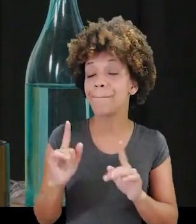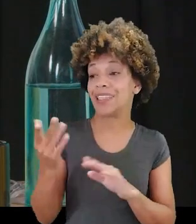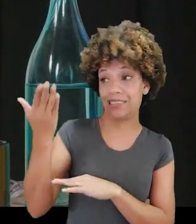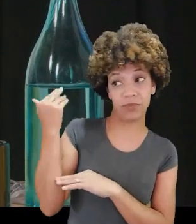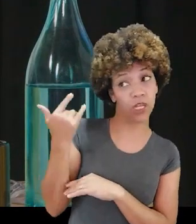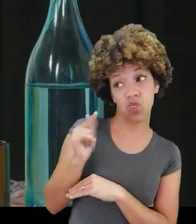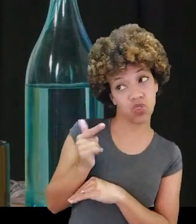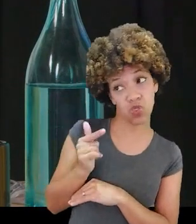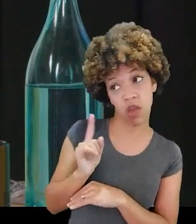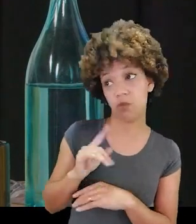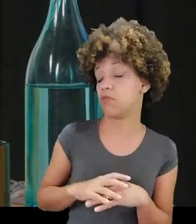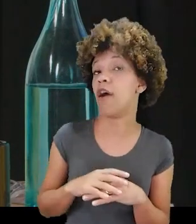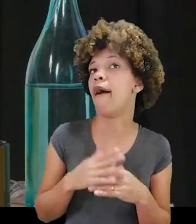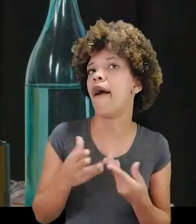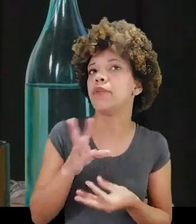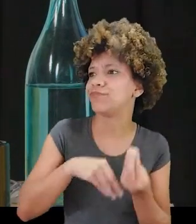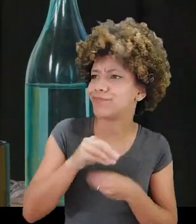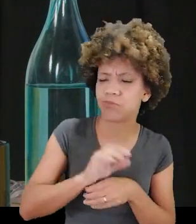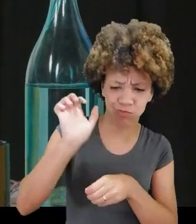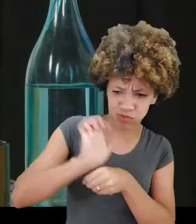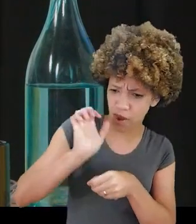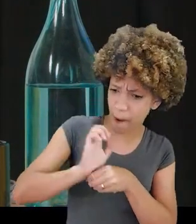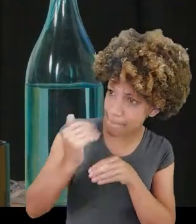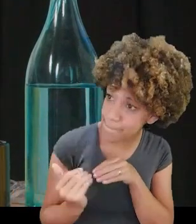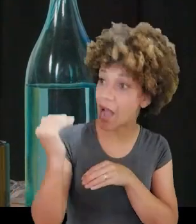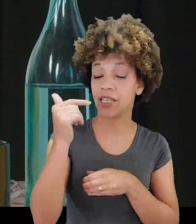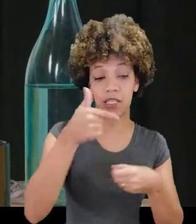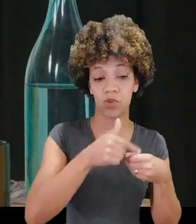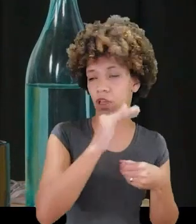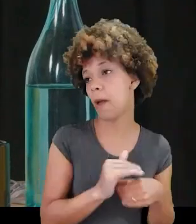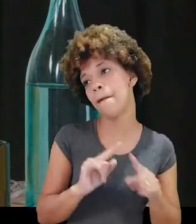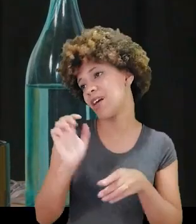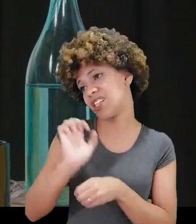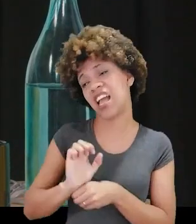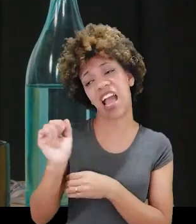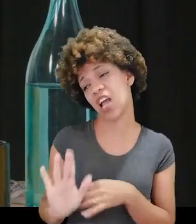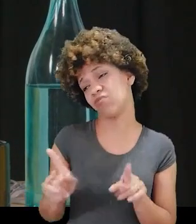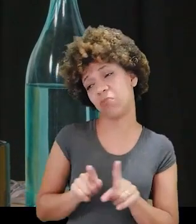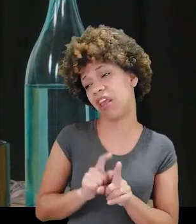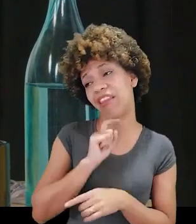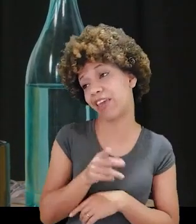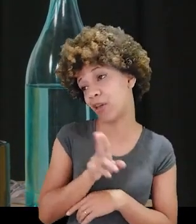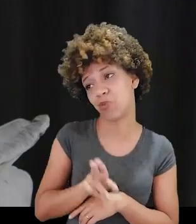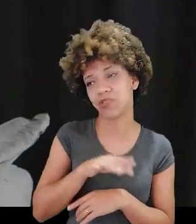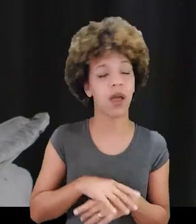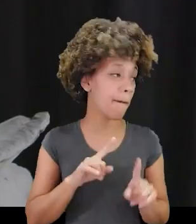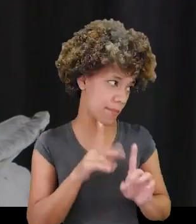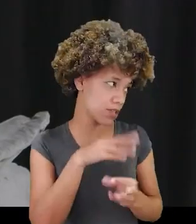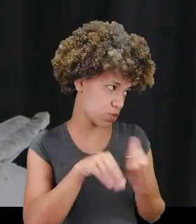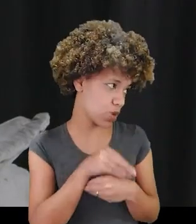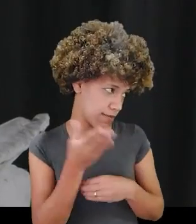é agora queria que ligament não Antigamente era muito a sogra lá muito álcool só que o João tá caro também mais com ela